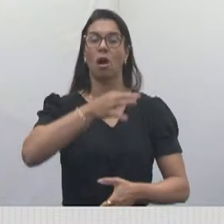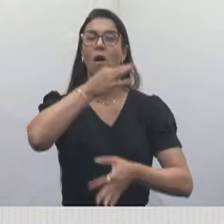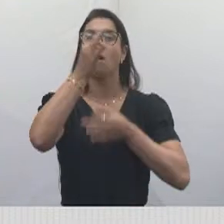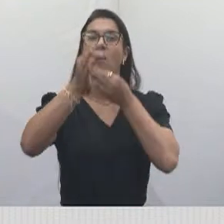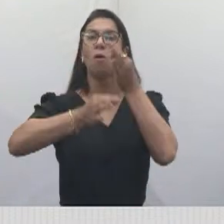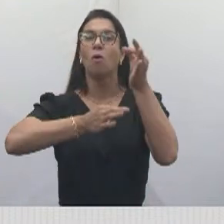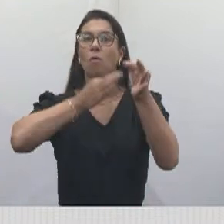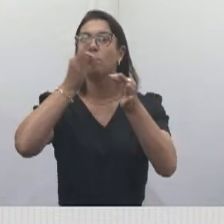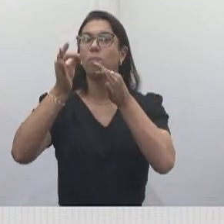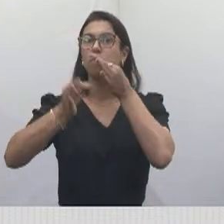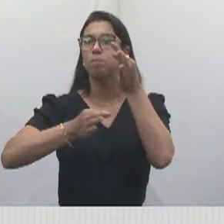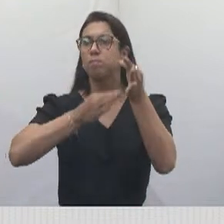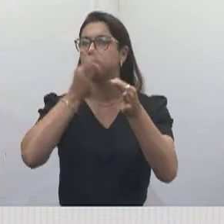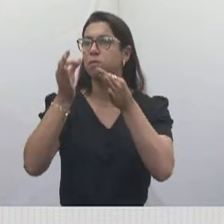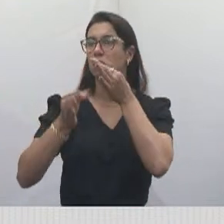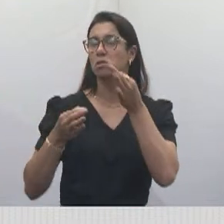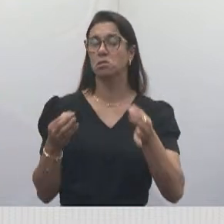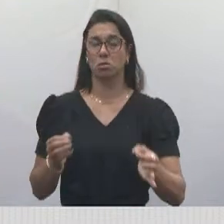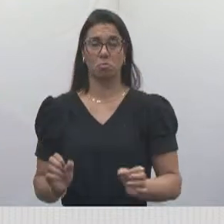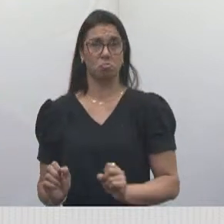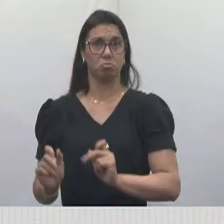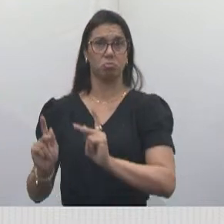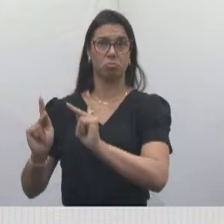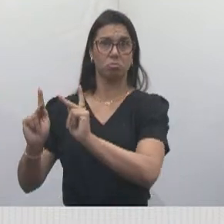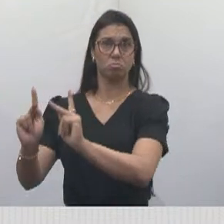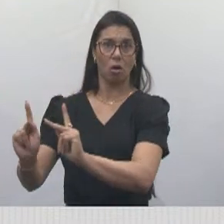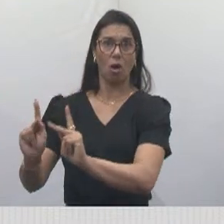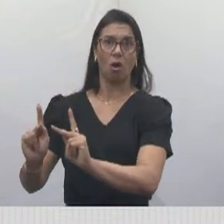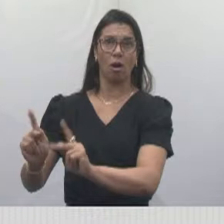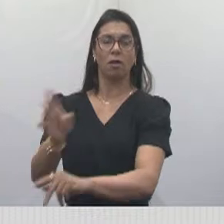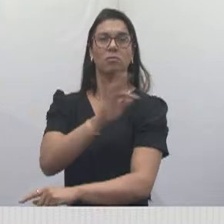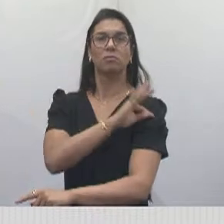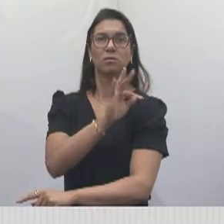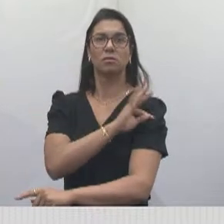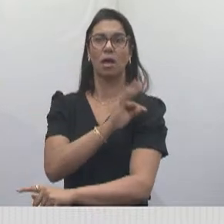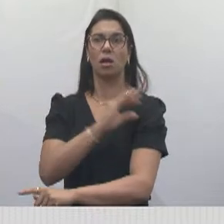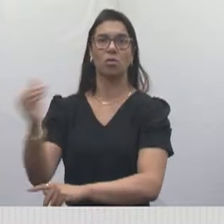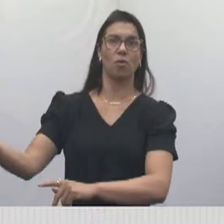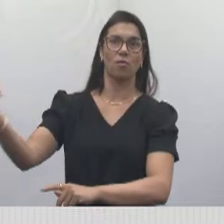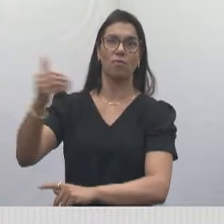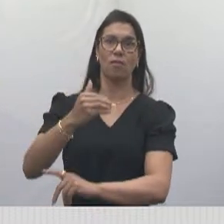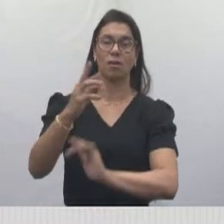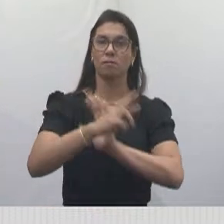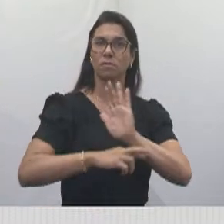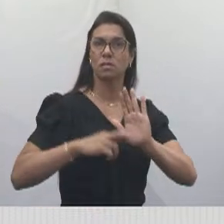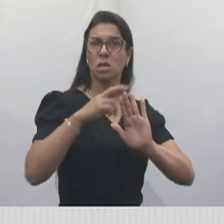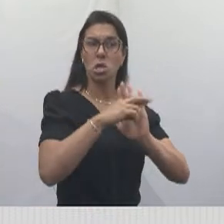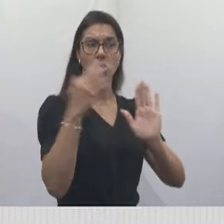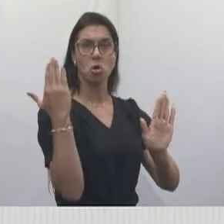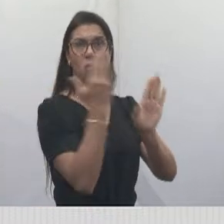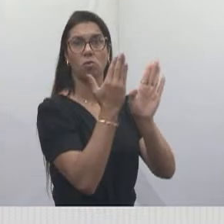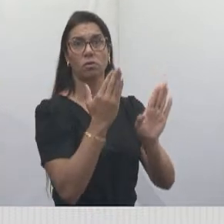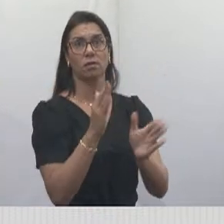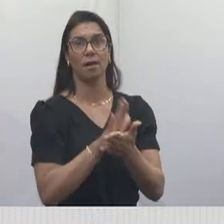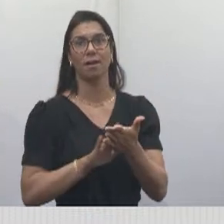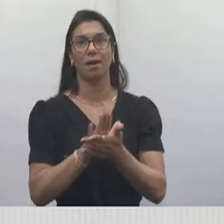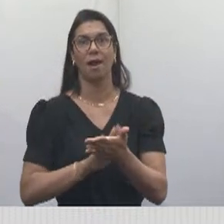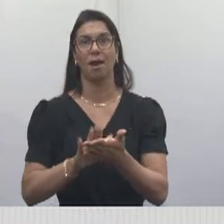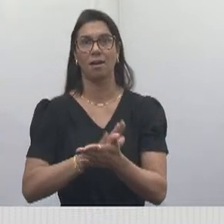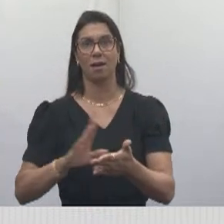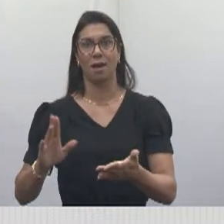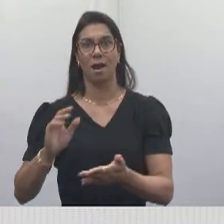opinião equivocada do técnico que vem fazer a fiscalização. Como não encontra nada grave do